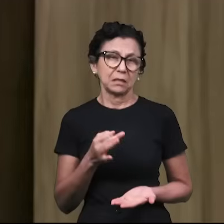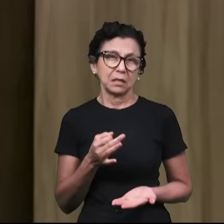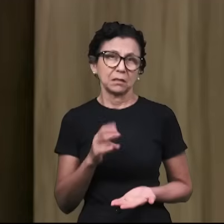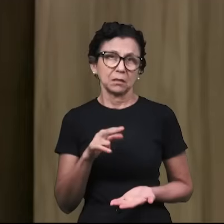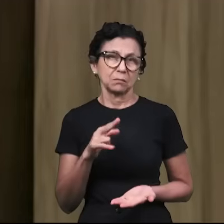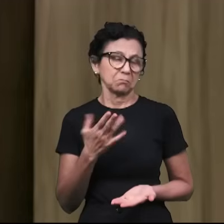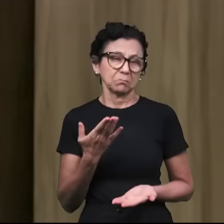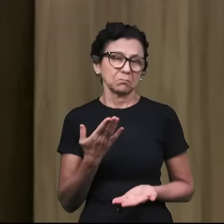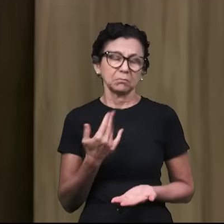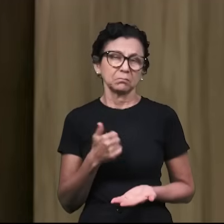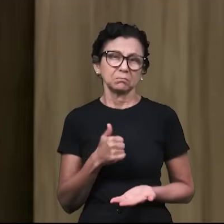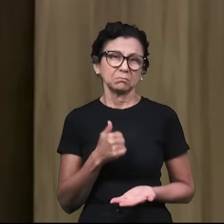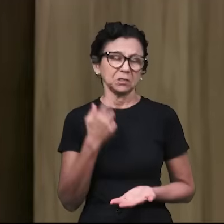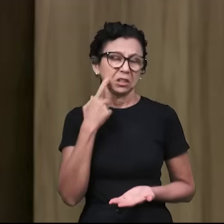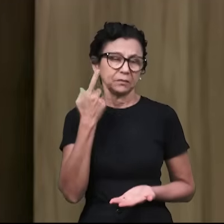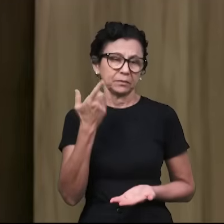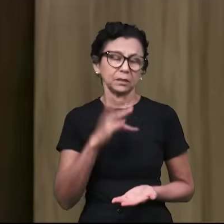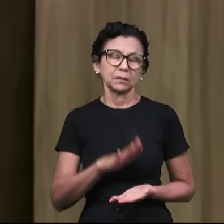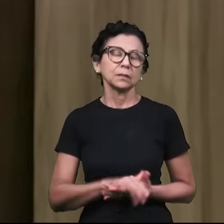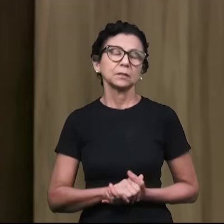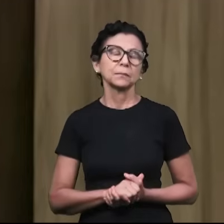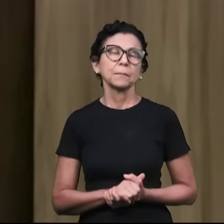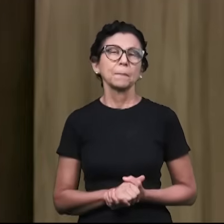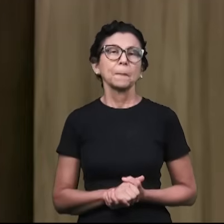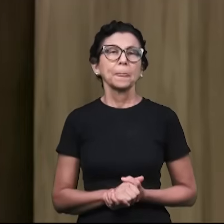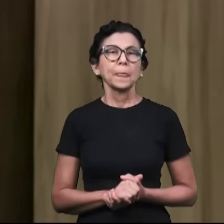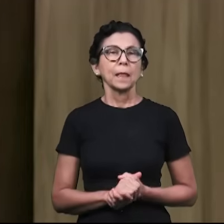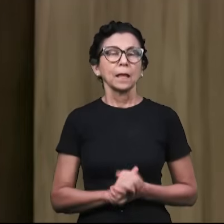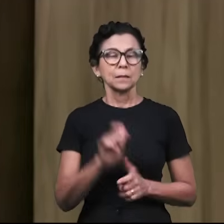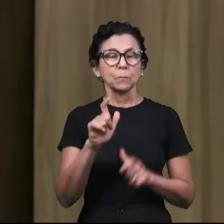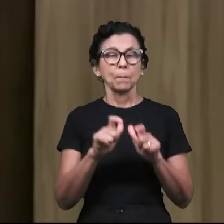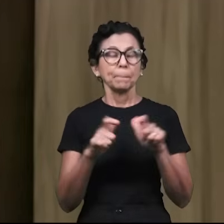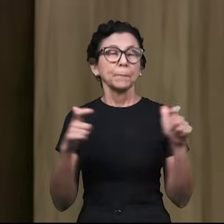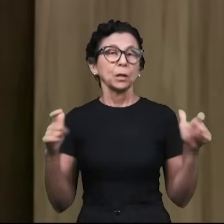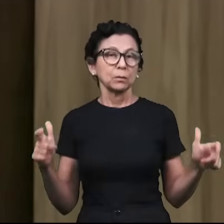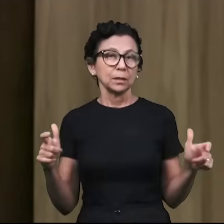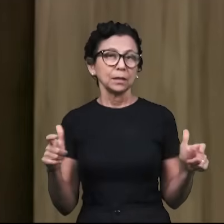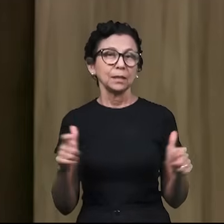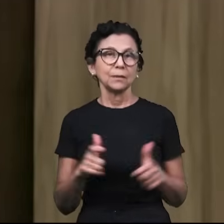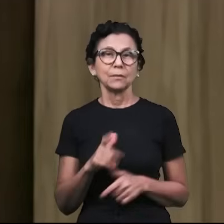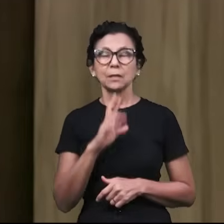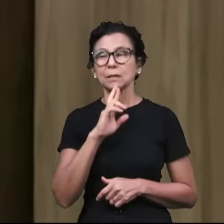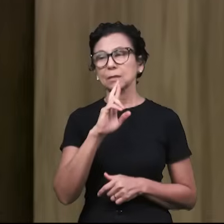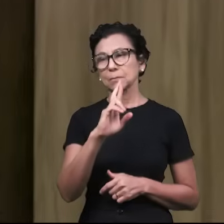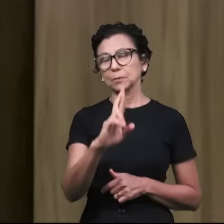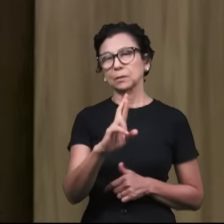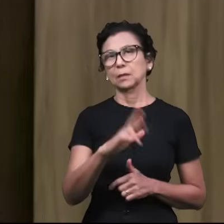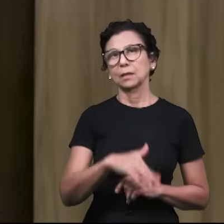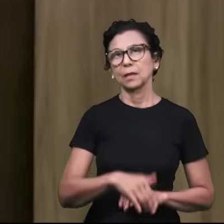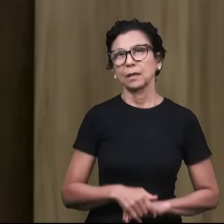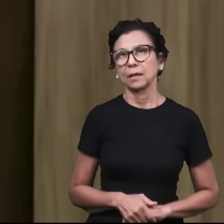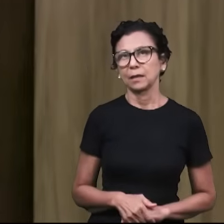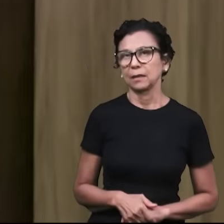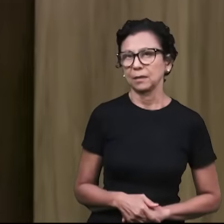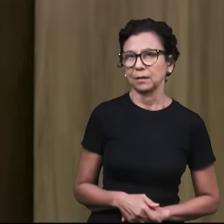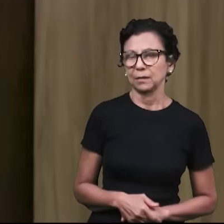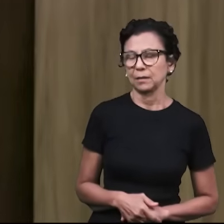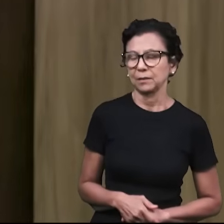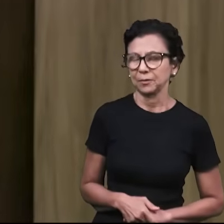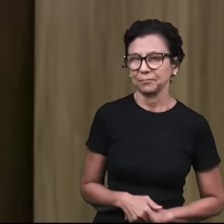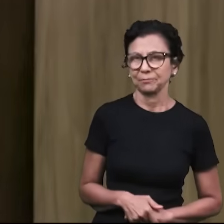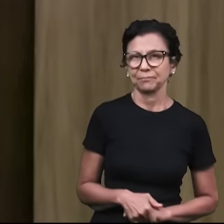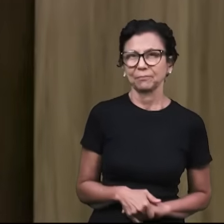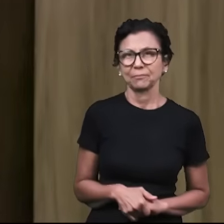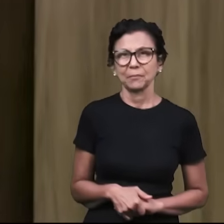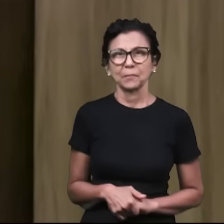feito, que a maioria das pessoas vai dizer que a mensagem de Jesus foi fazer bem ao próximo. E não foi essa a principal mensagem de Jesus.